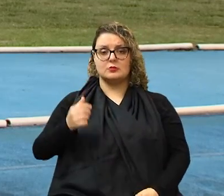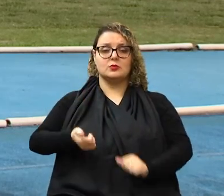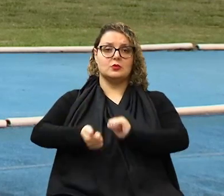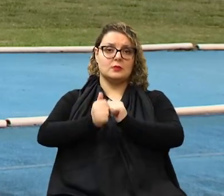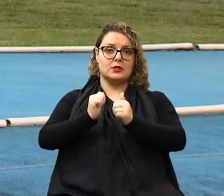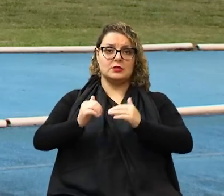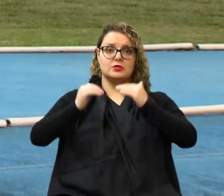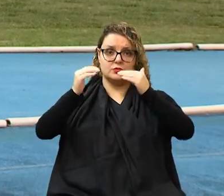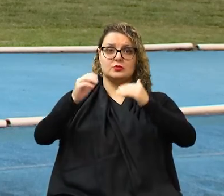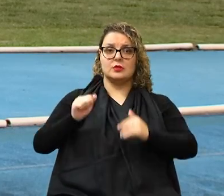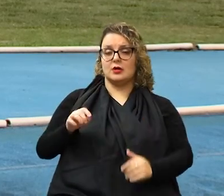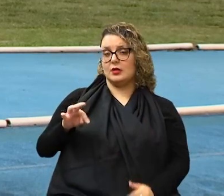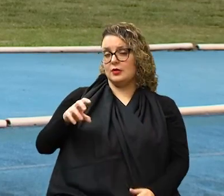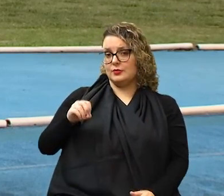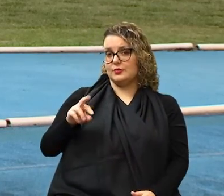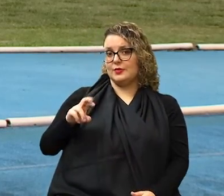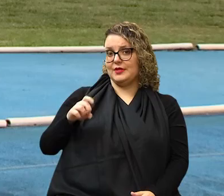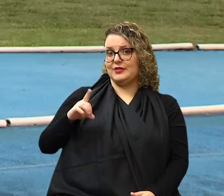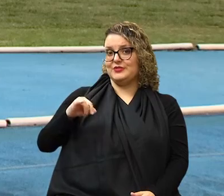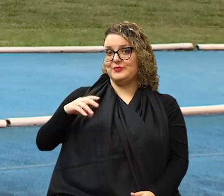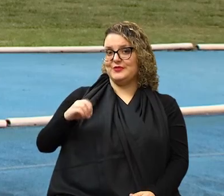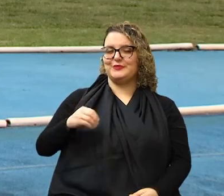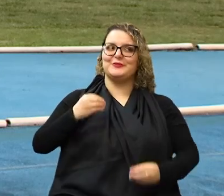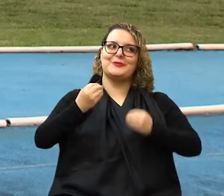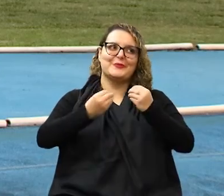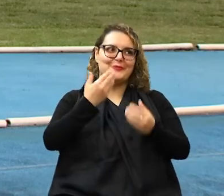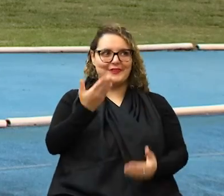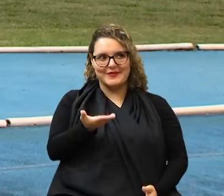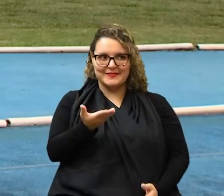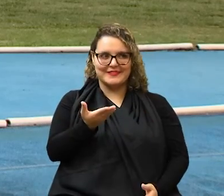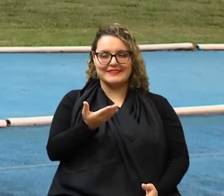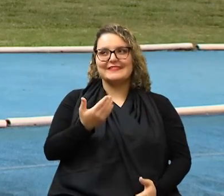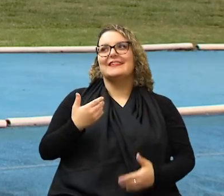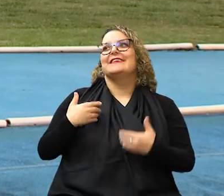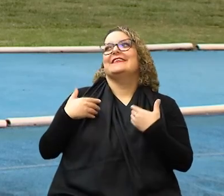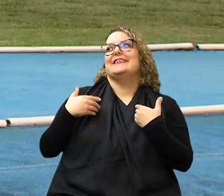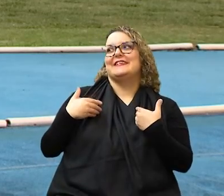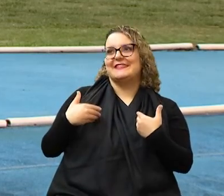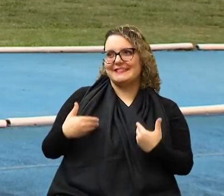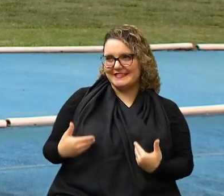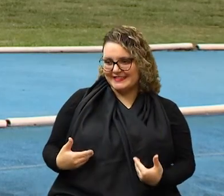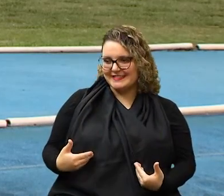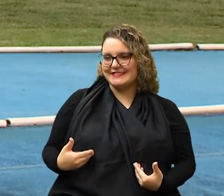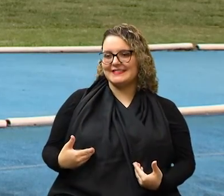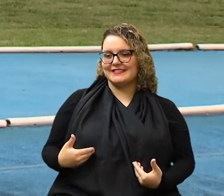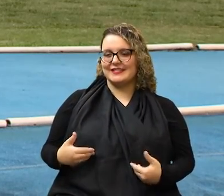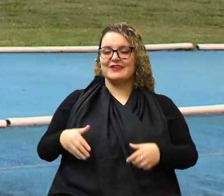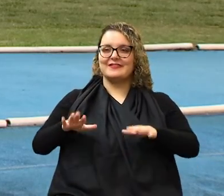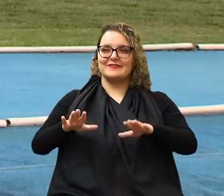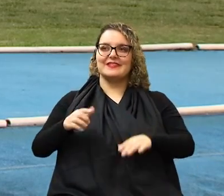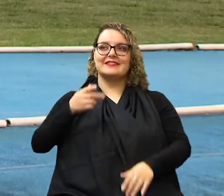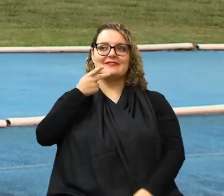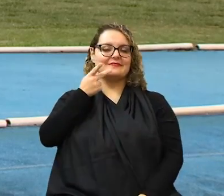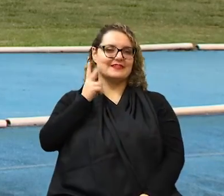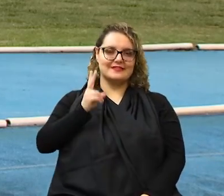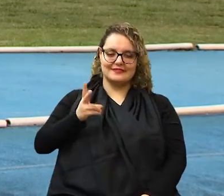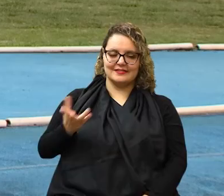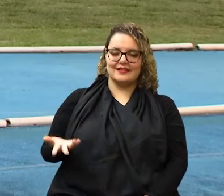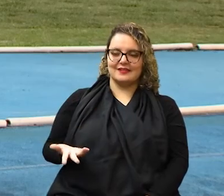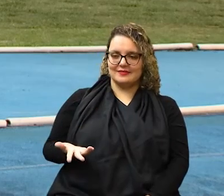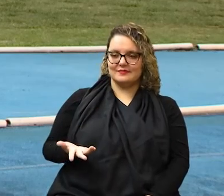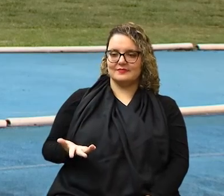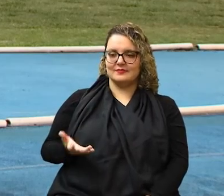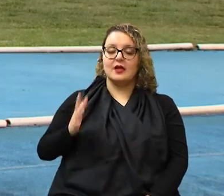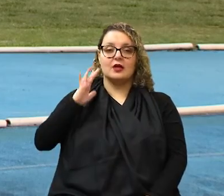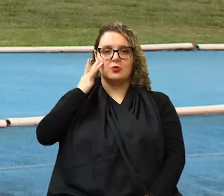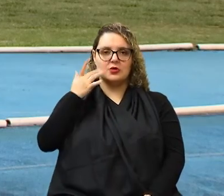rendimento. Como que é ser uma atleta de alto rendimento? É cansativo, é cansativo, mas é o que eu falo sempre, eu